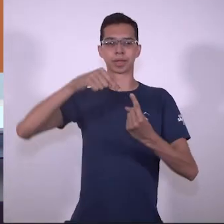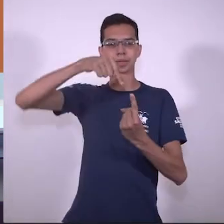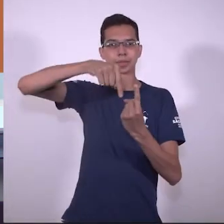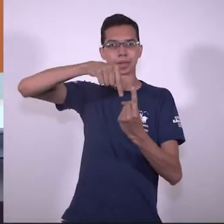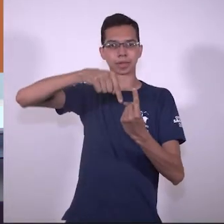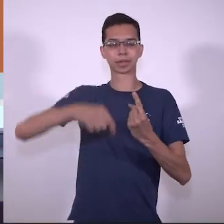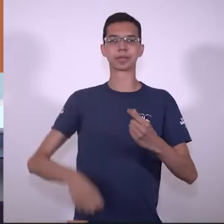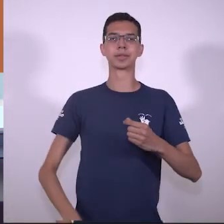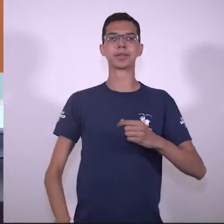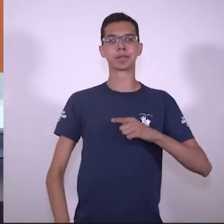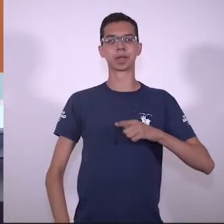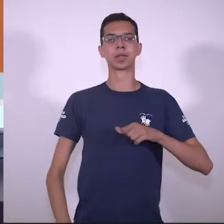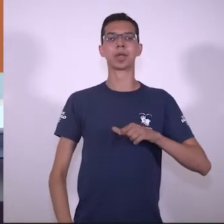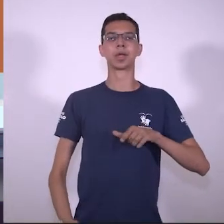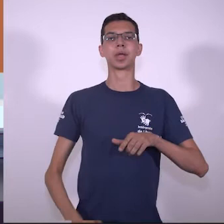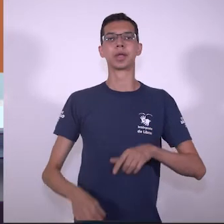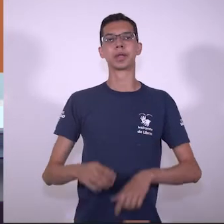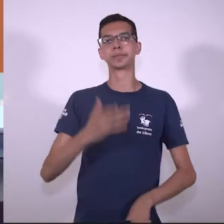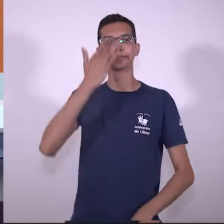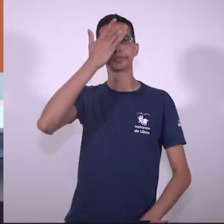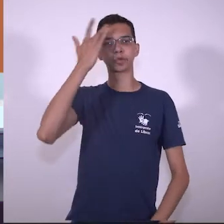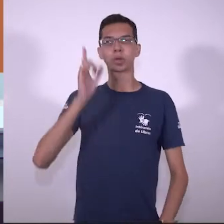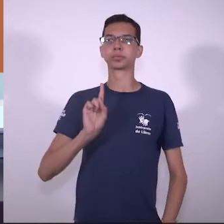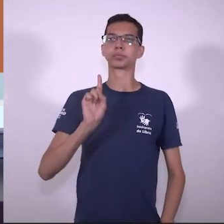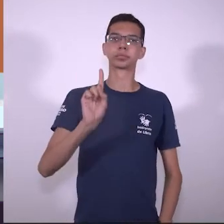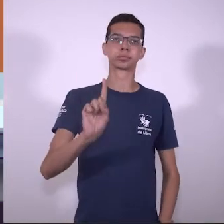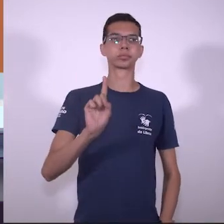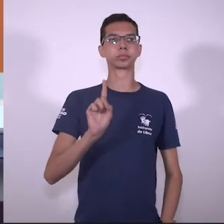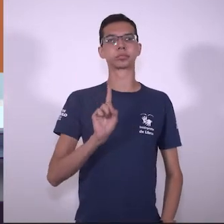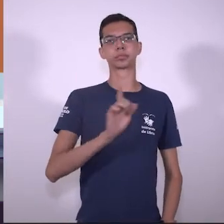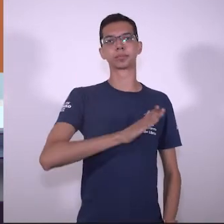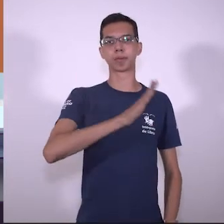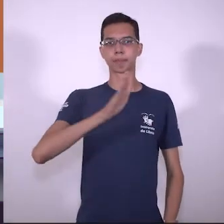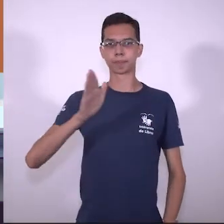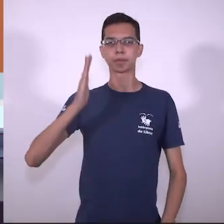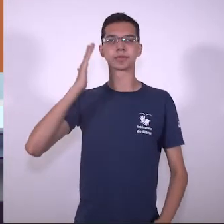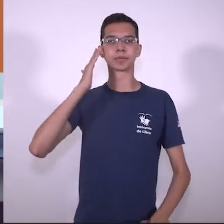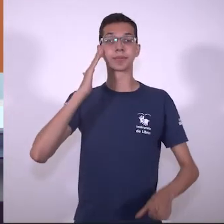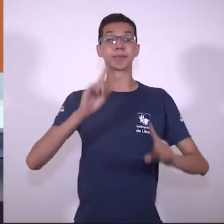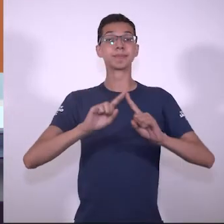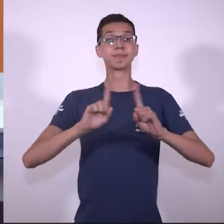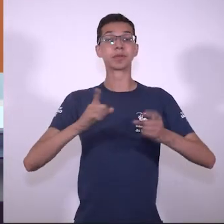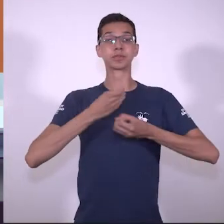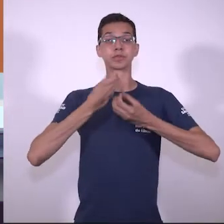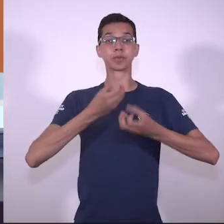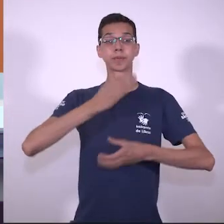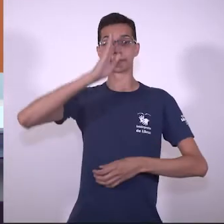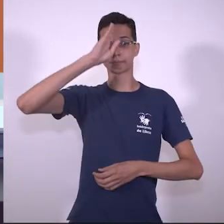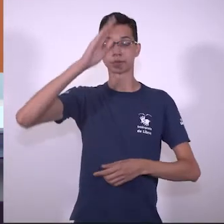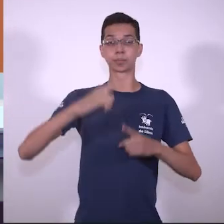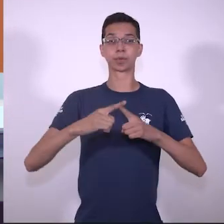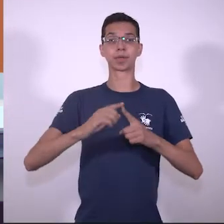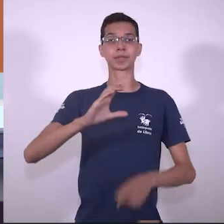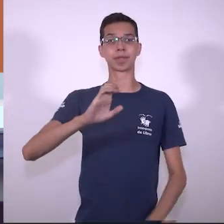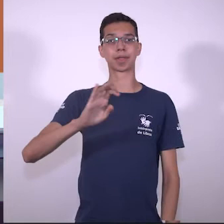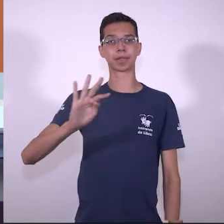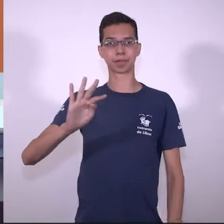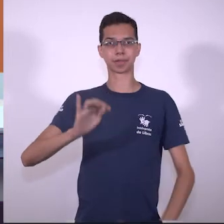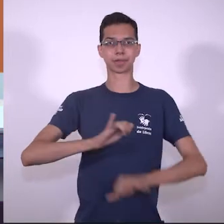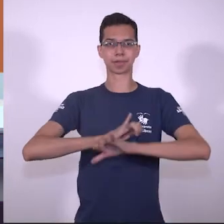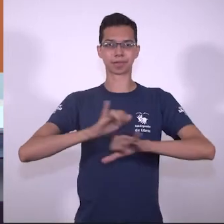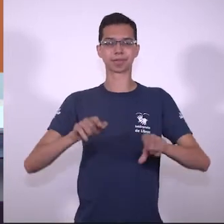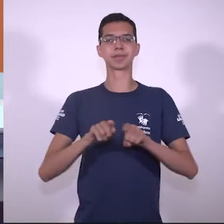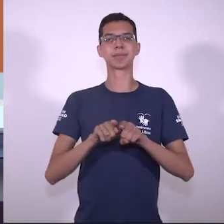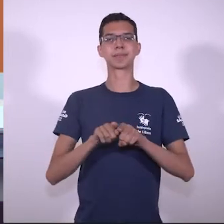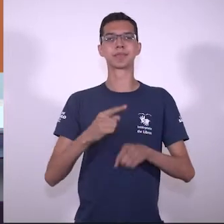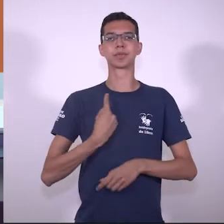acho que o dado mais importante, que já é visível, tanto do ponto de vista da notificação da CET, mas também visivelmente que